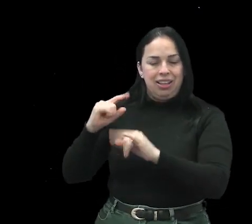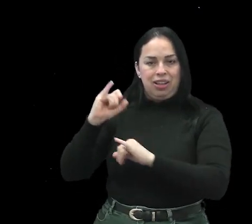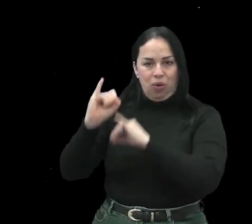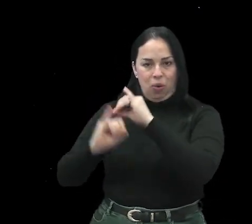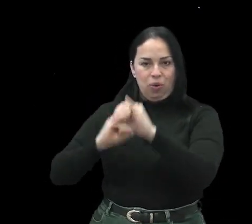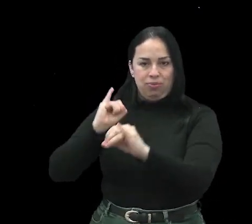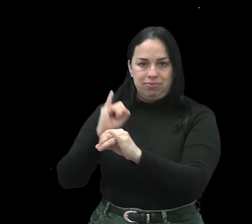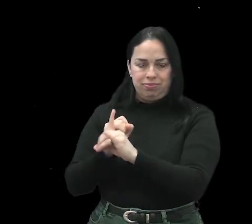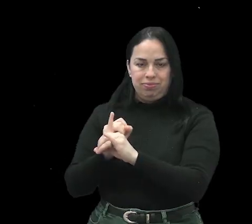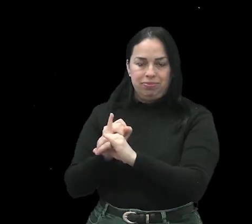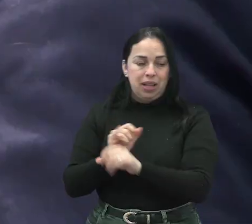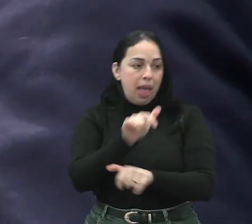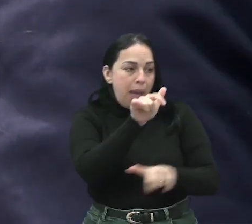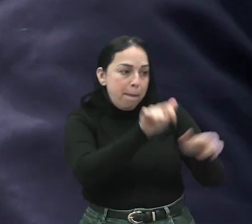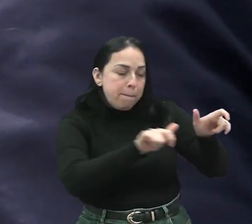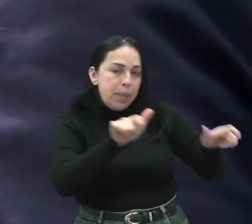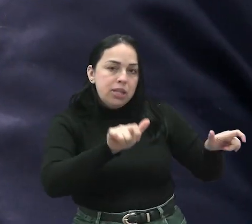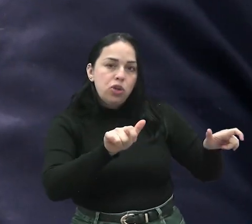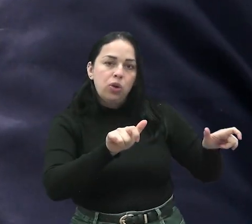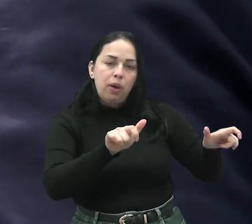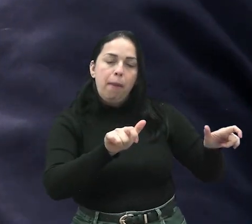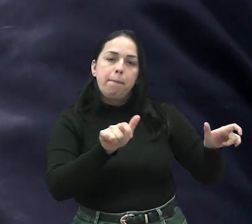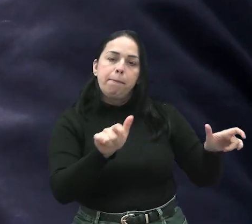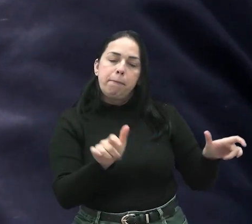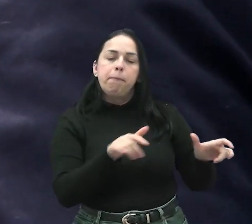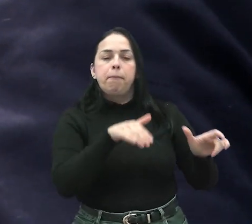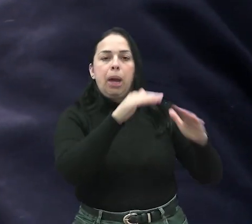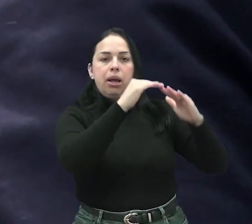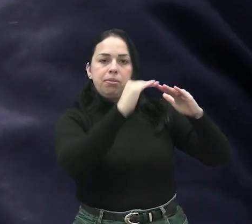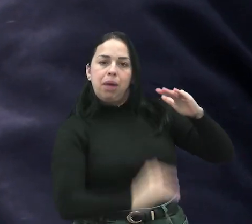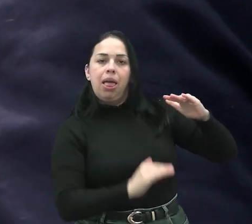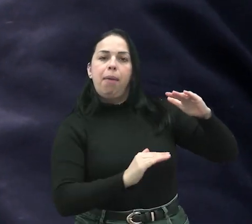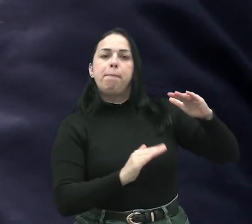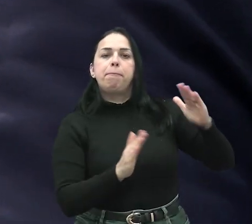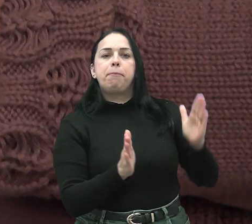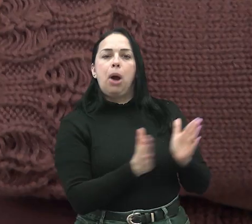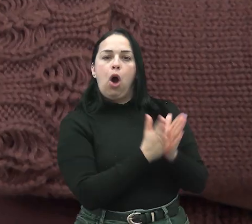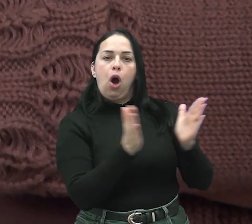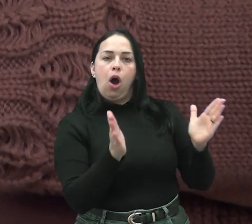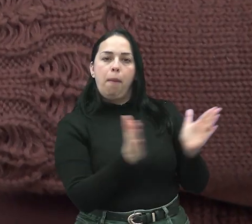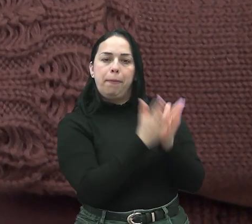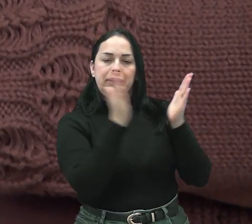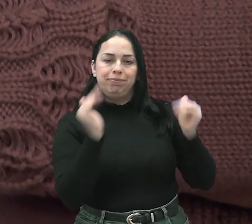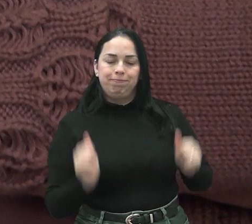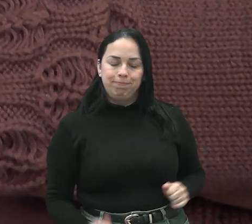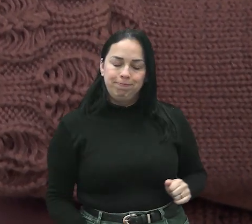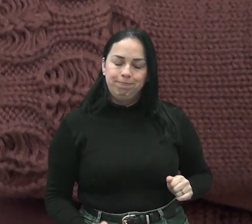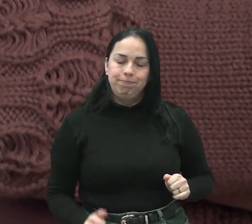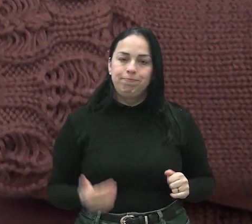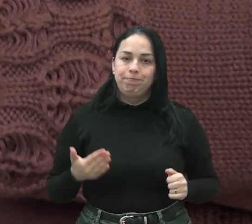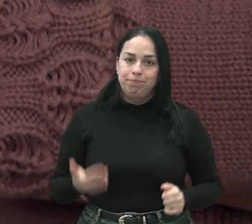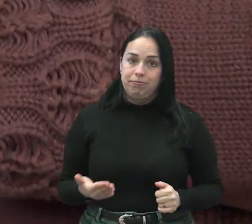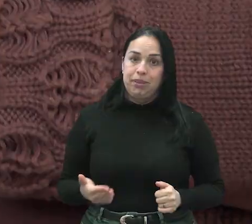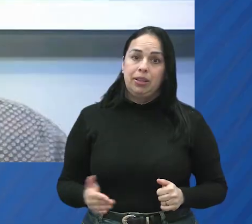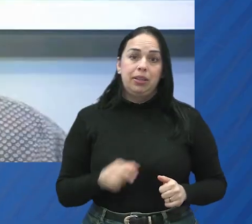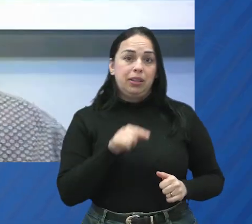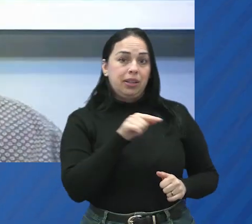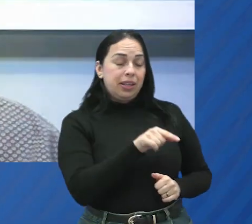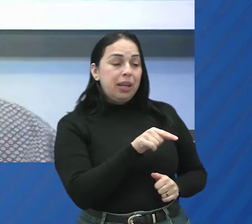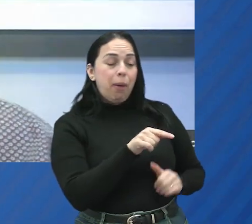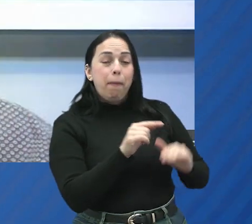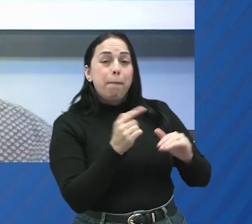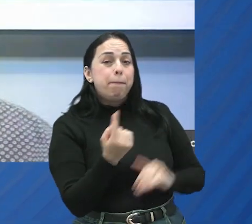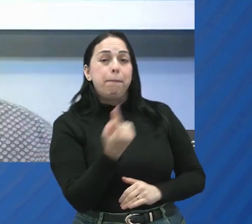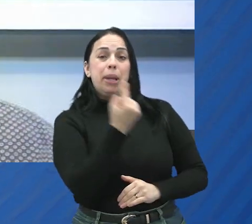apostas e cassinos online vem de pessoas com menor poder aquisitivo. ou seja, os mais pobres. A